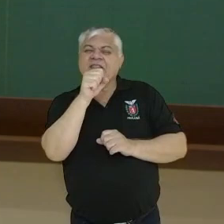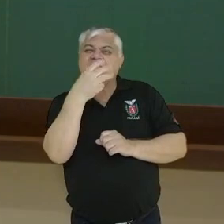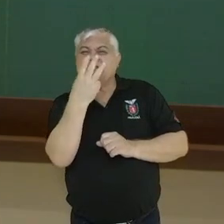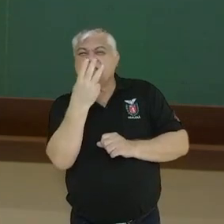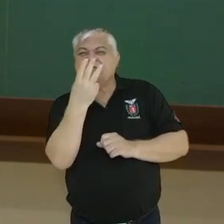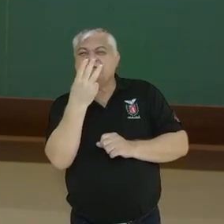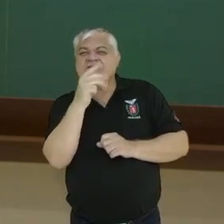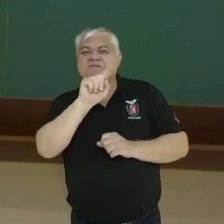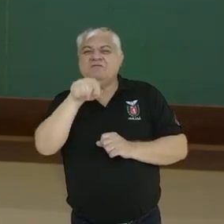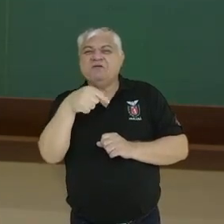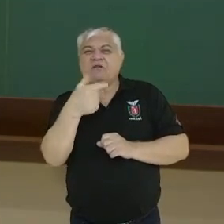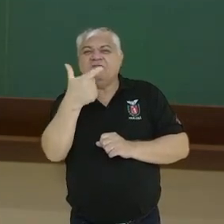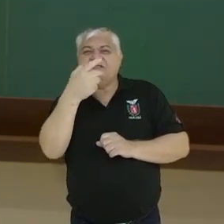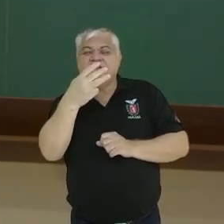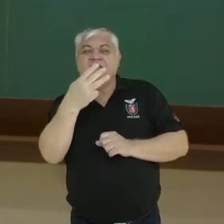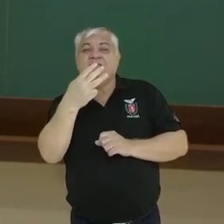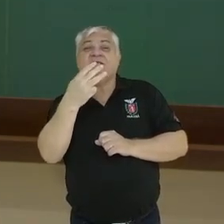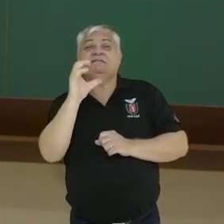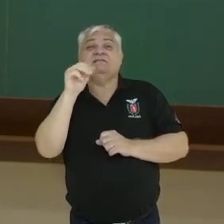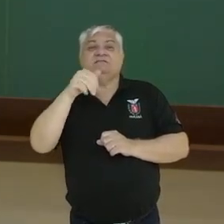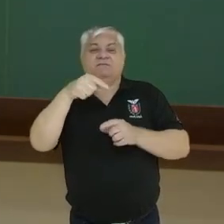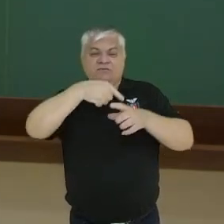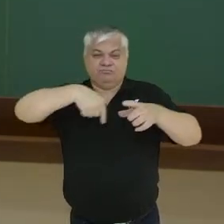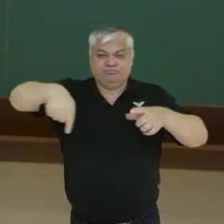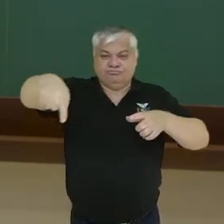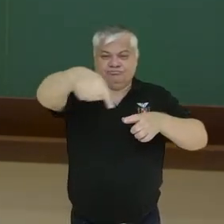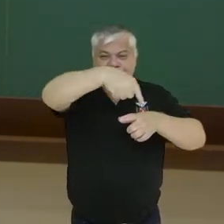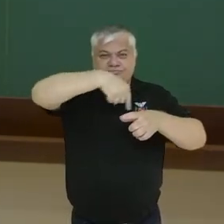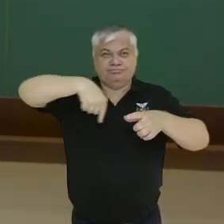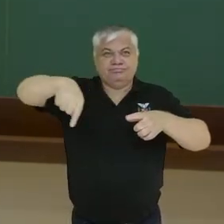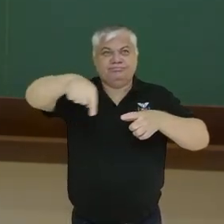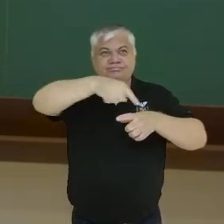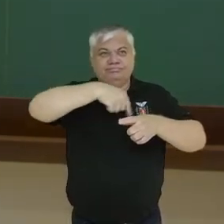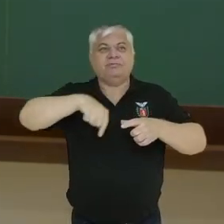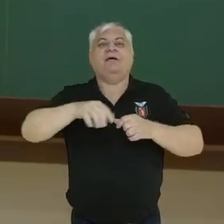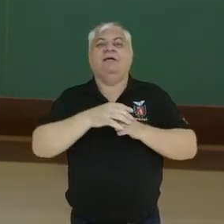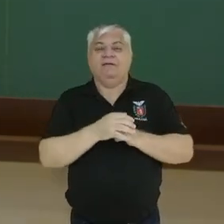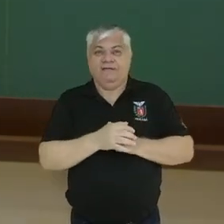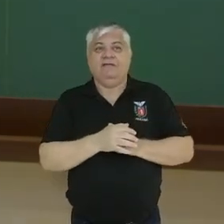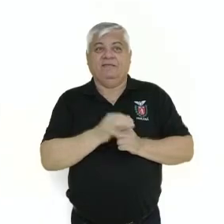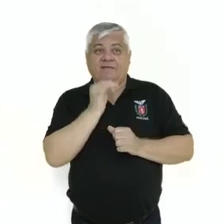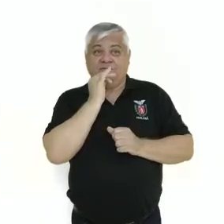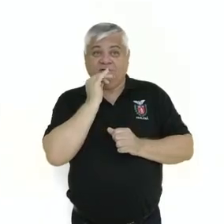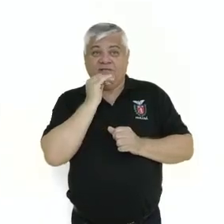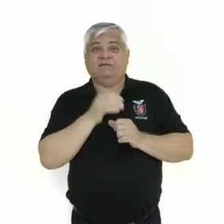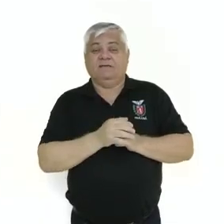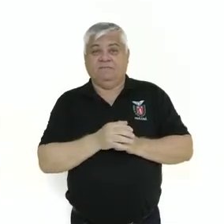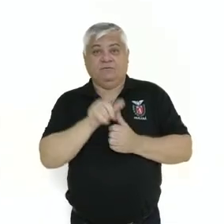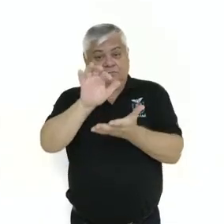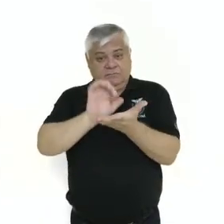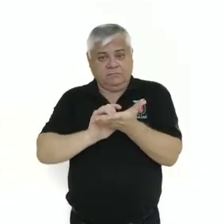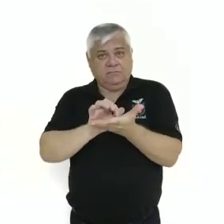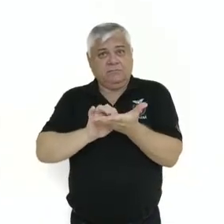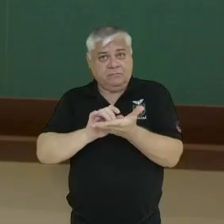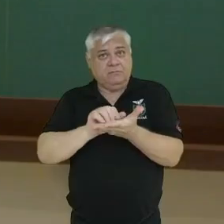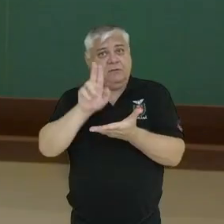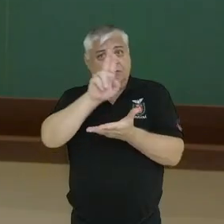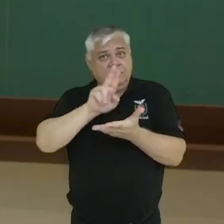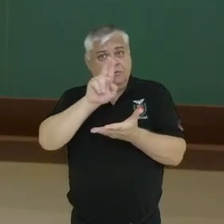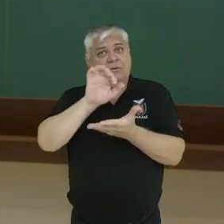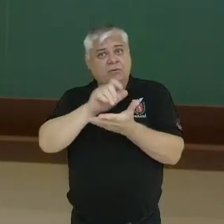83,23 centímetros, ok? Então, olha aqui, ó. Raiz quadrada desse número bem grandão. Pega a calculadora, usa ela